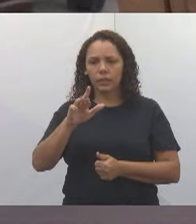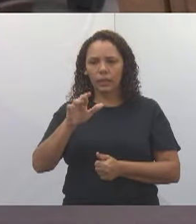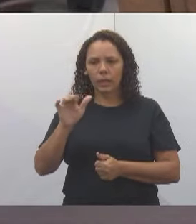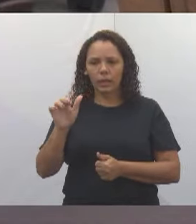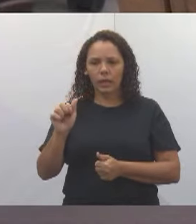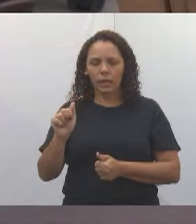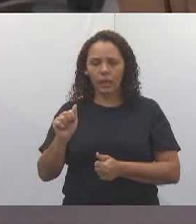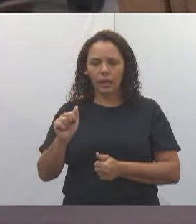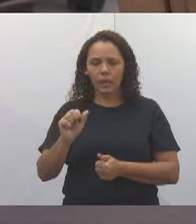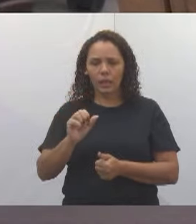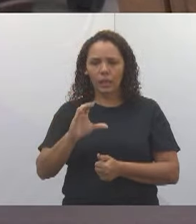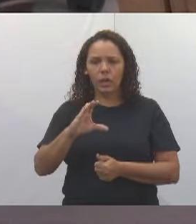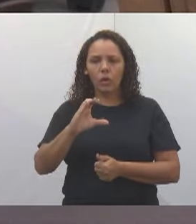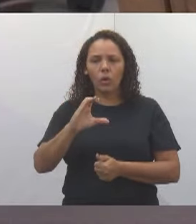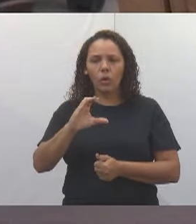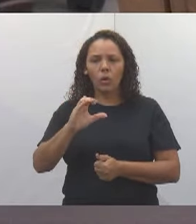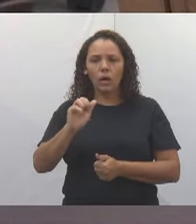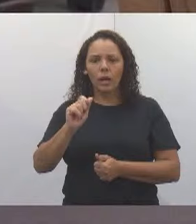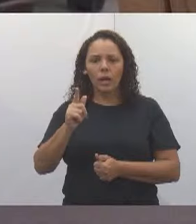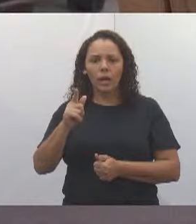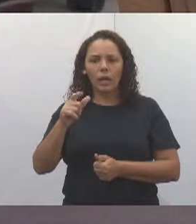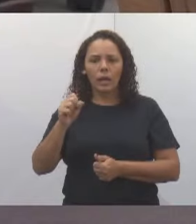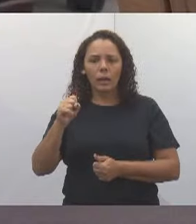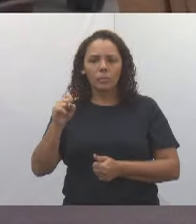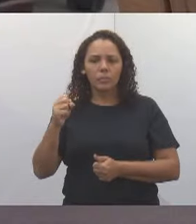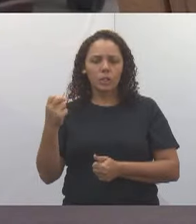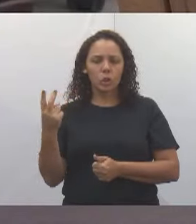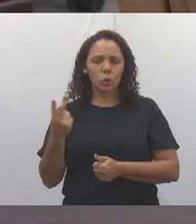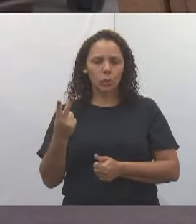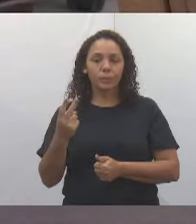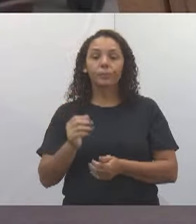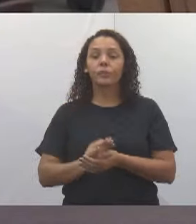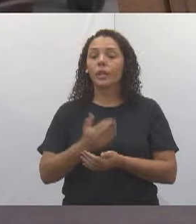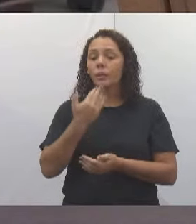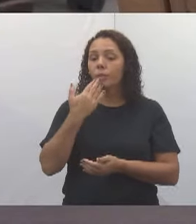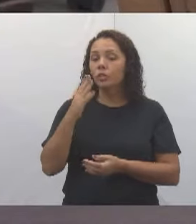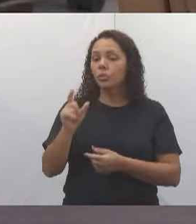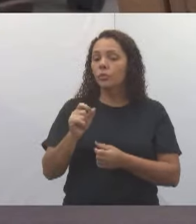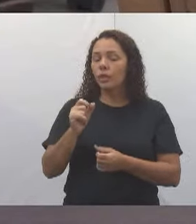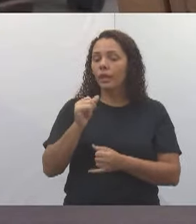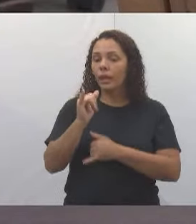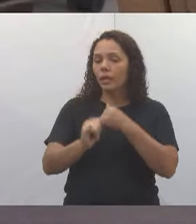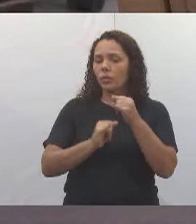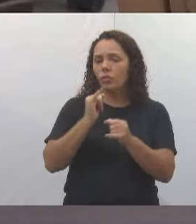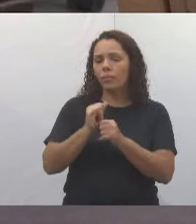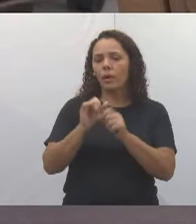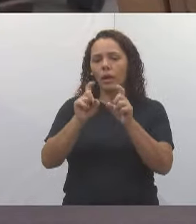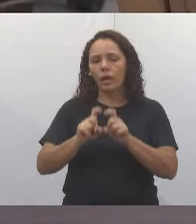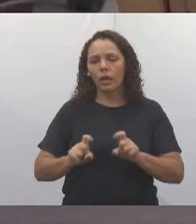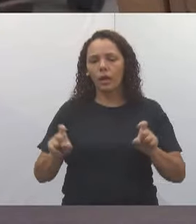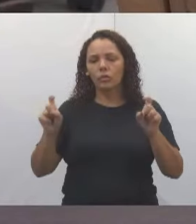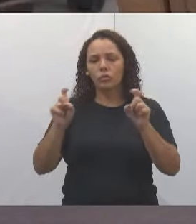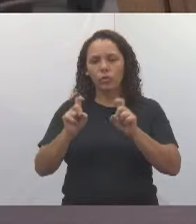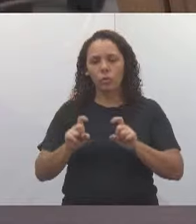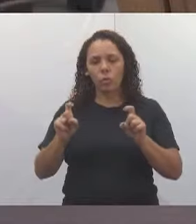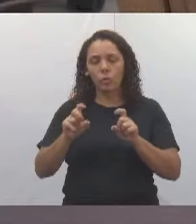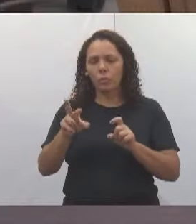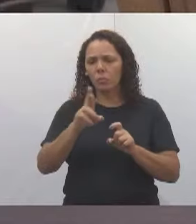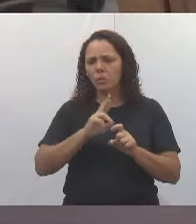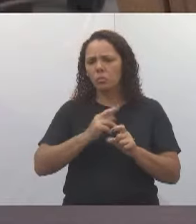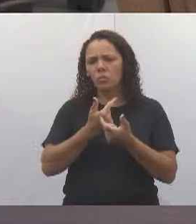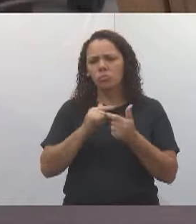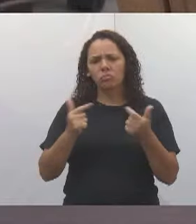a parte de informática, computadores e tal. Então, ainda não tive a resposta, tá bom? Então, se já chegou ou não.